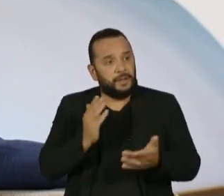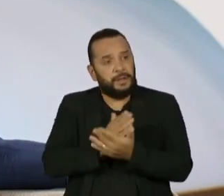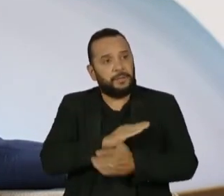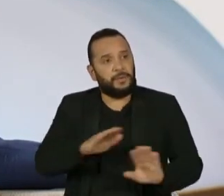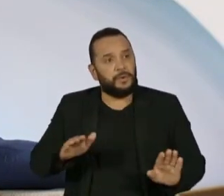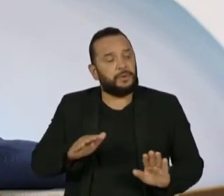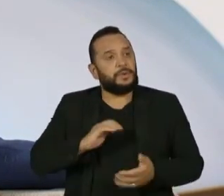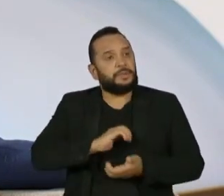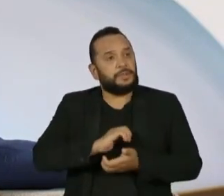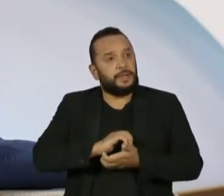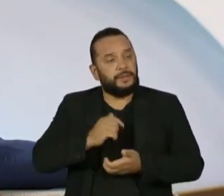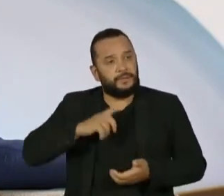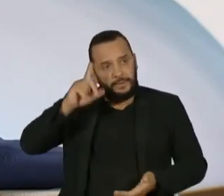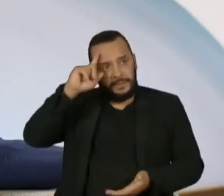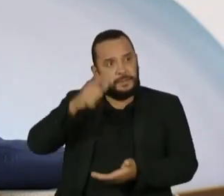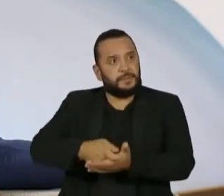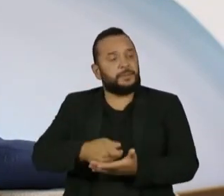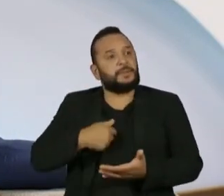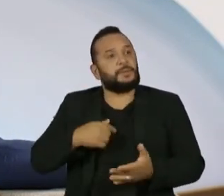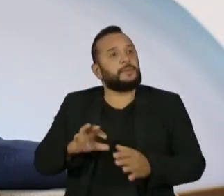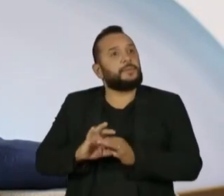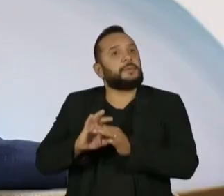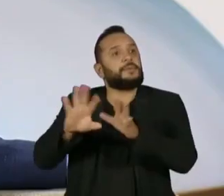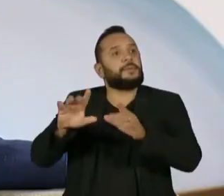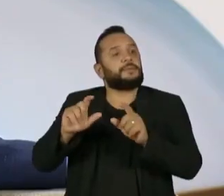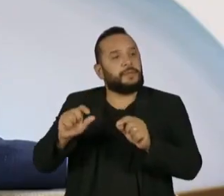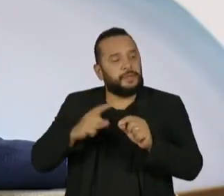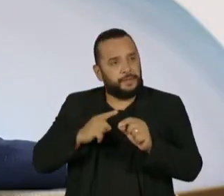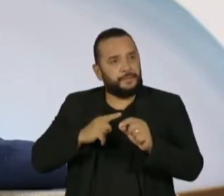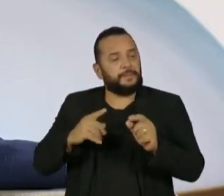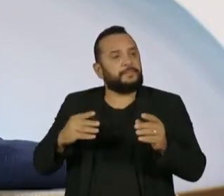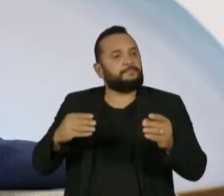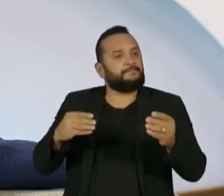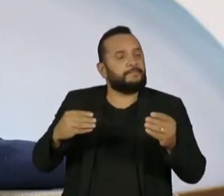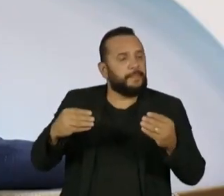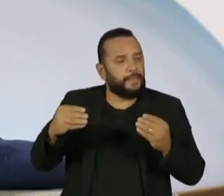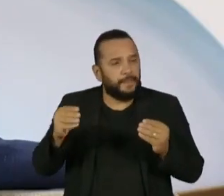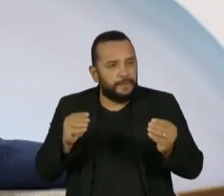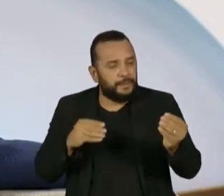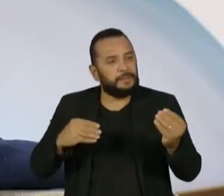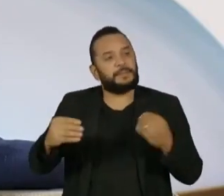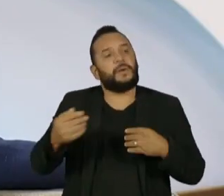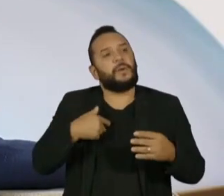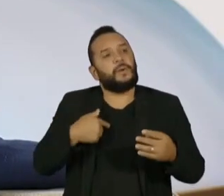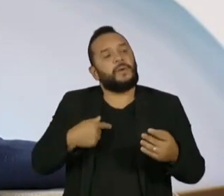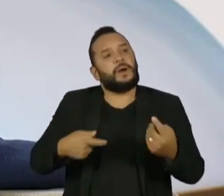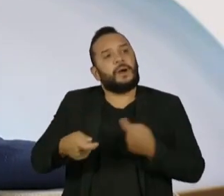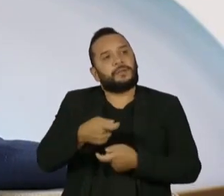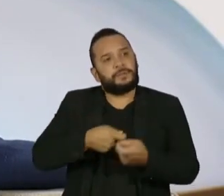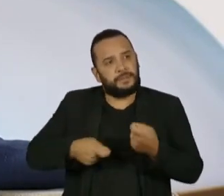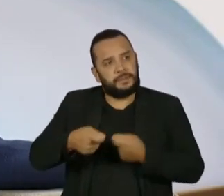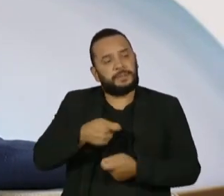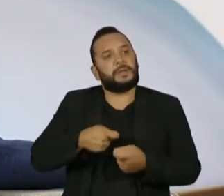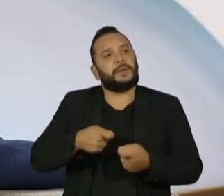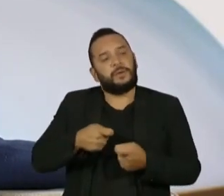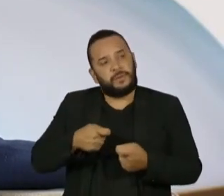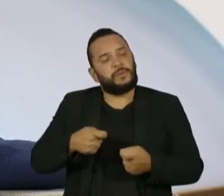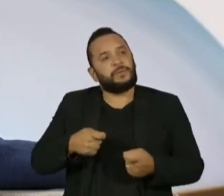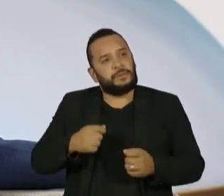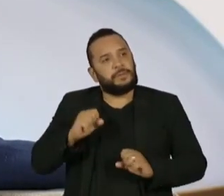uma decisão monocrática permitindo que houvesse uma fragilização da administração e governabilidade das